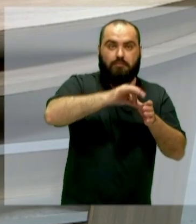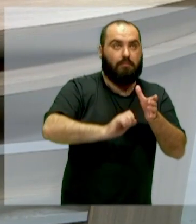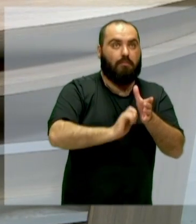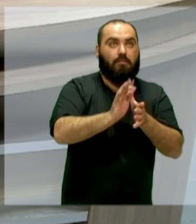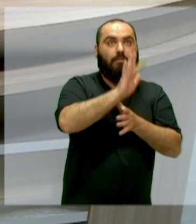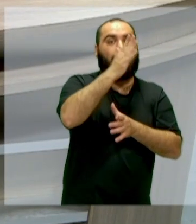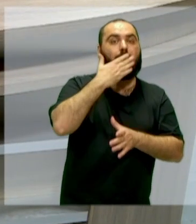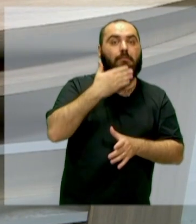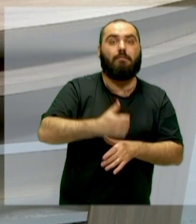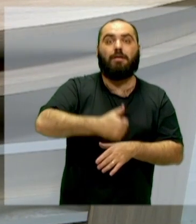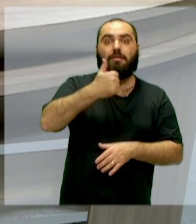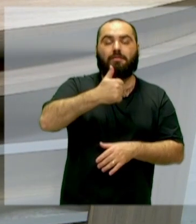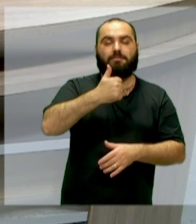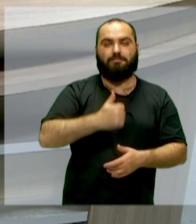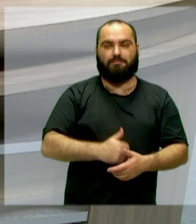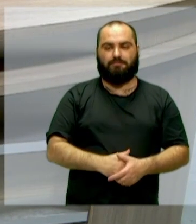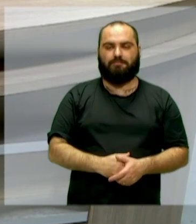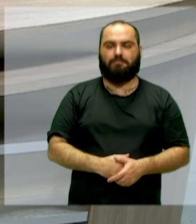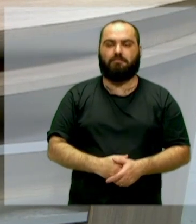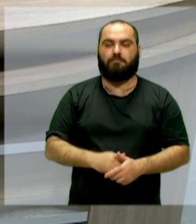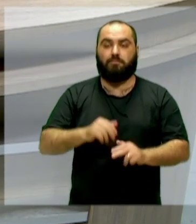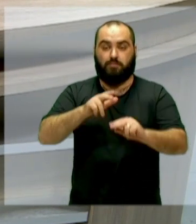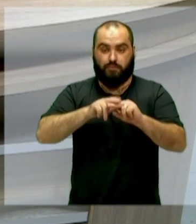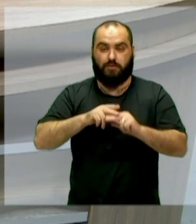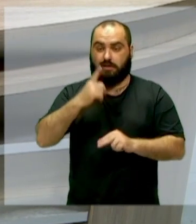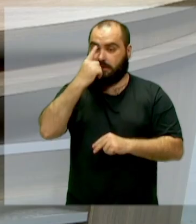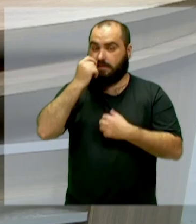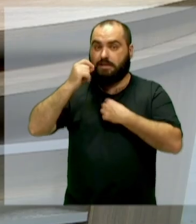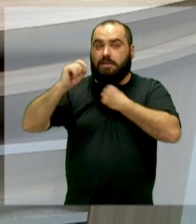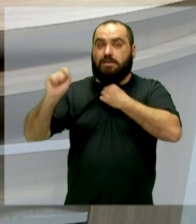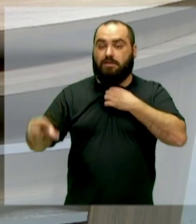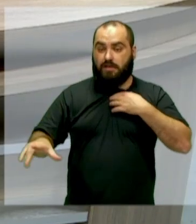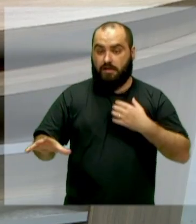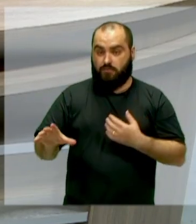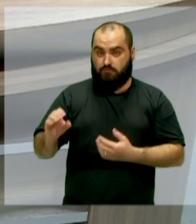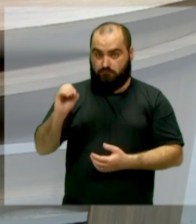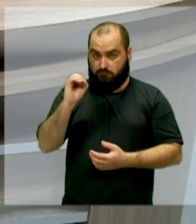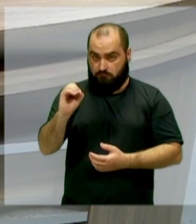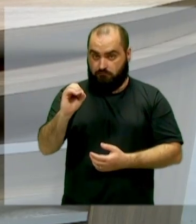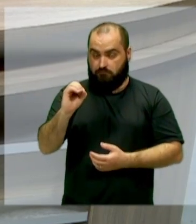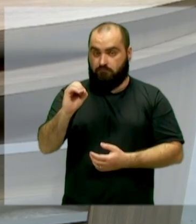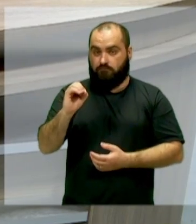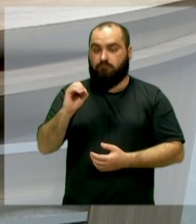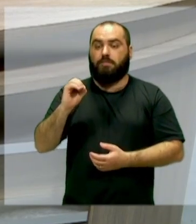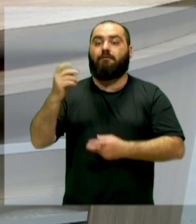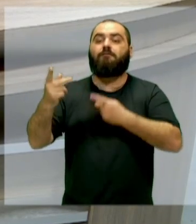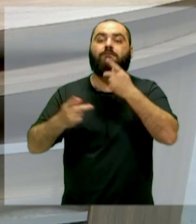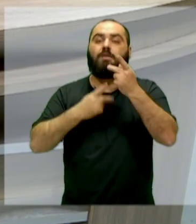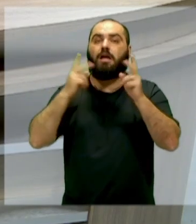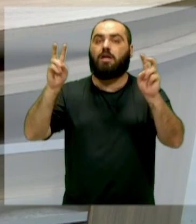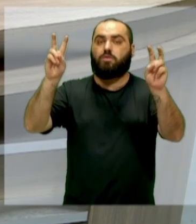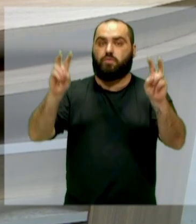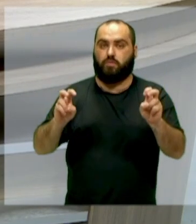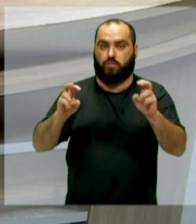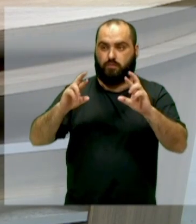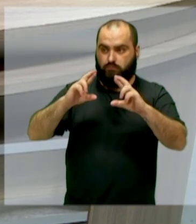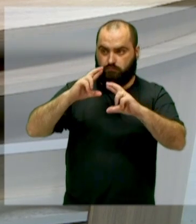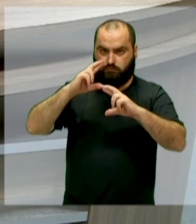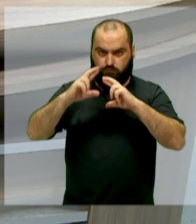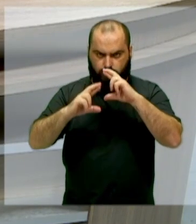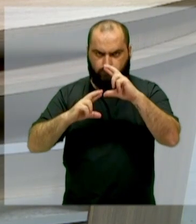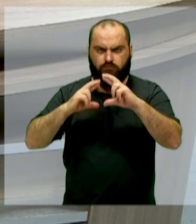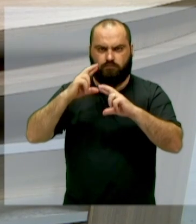gente no no no lixo zero né e no coletivo a gente Além de falar da reciclagem através da coleta